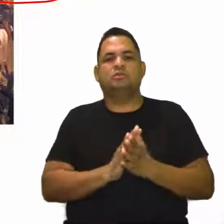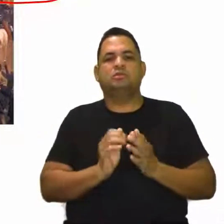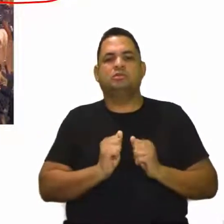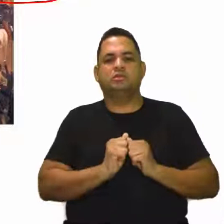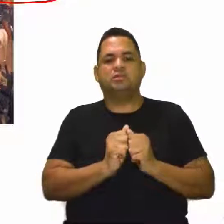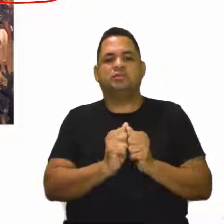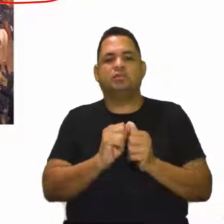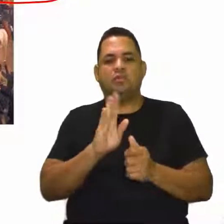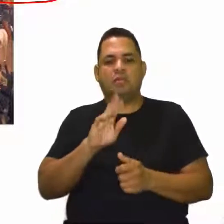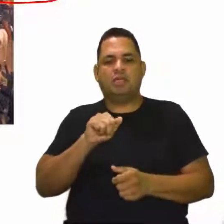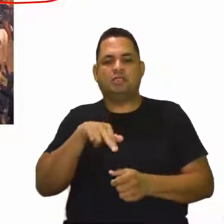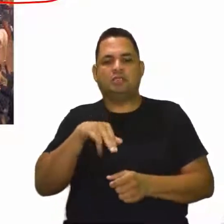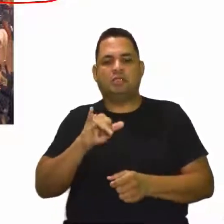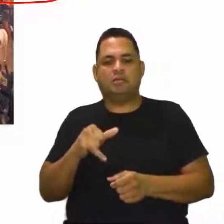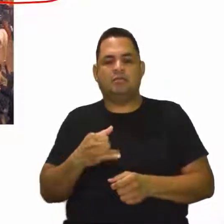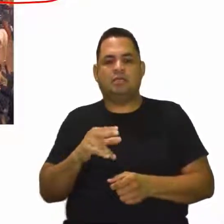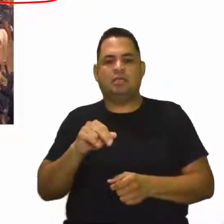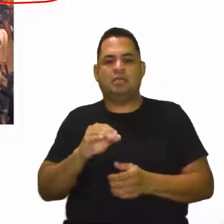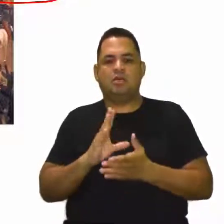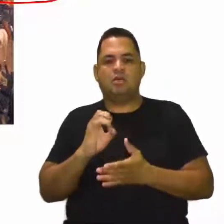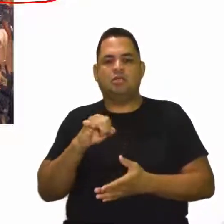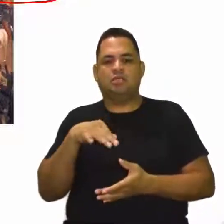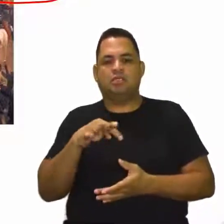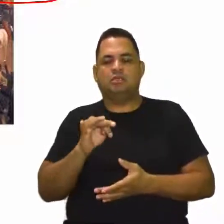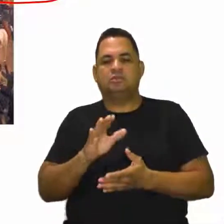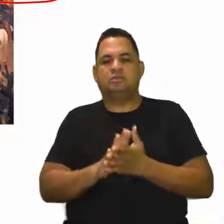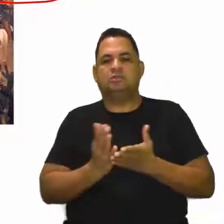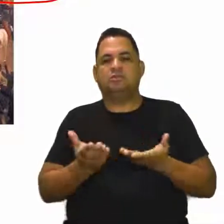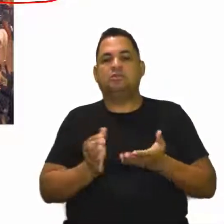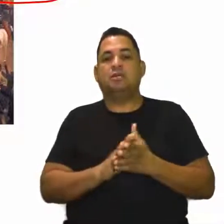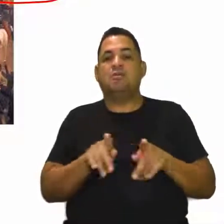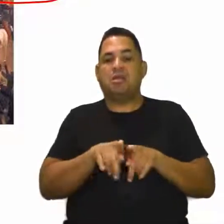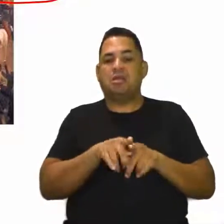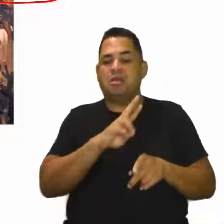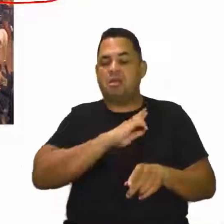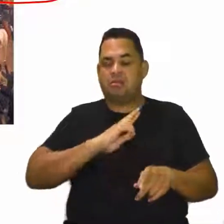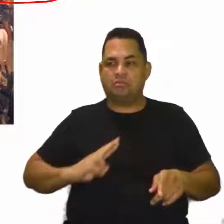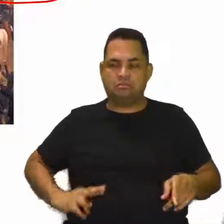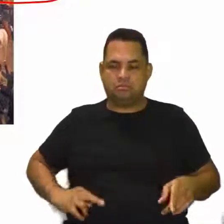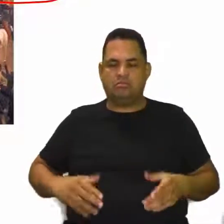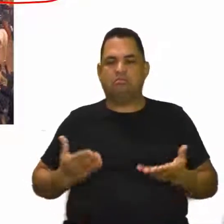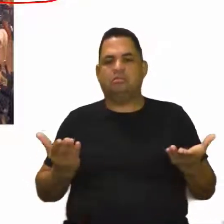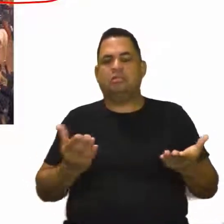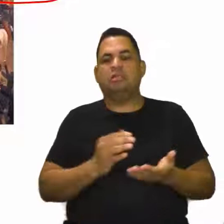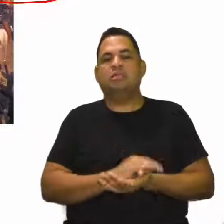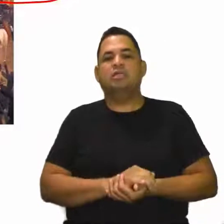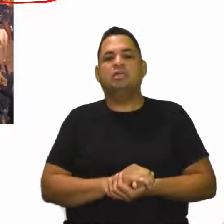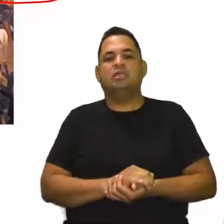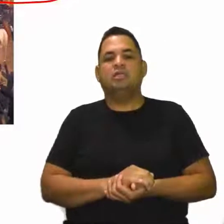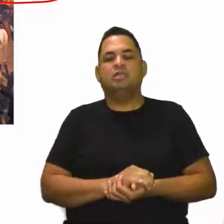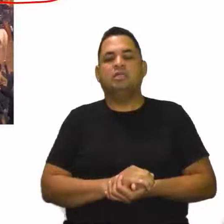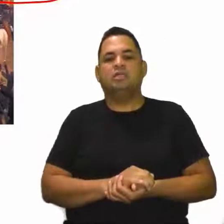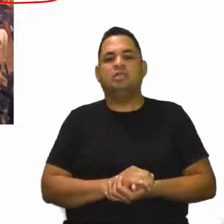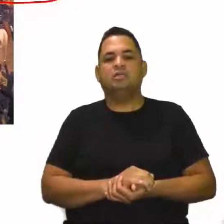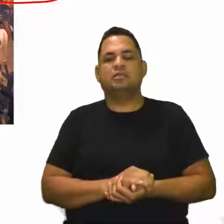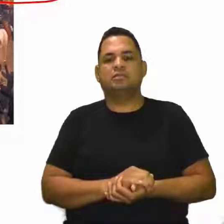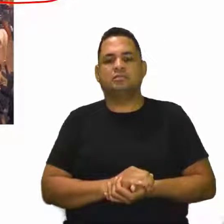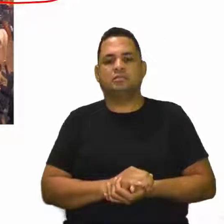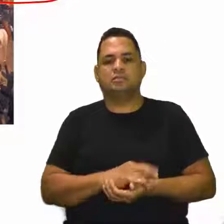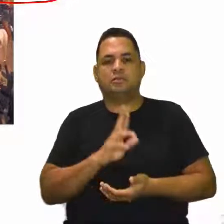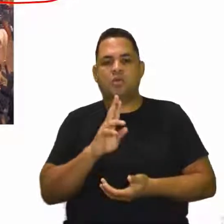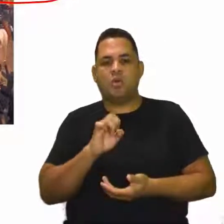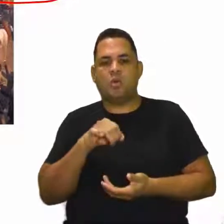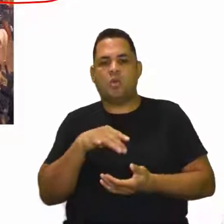Benjamin Constant. Benjamin Constant é o cara da República. E olha que na Grécia é Platão. E aí, Rondon que